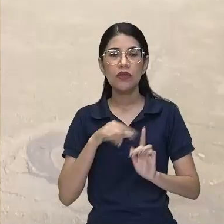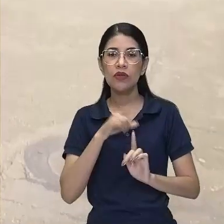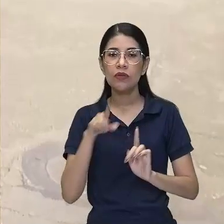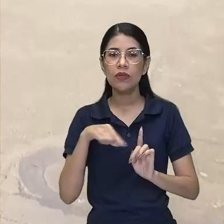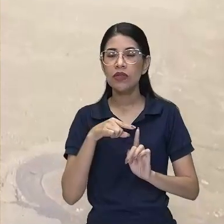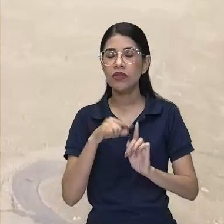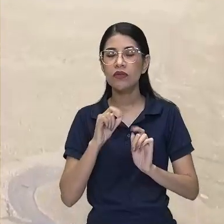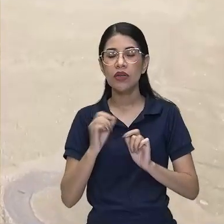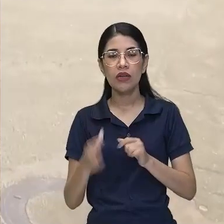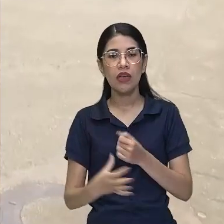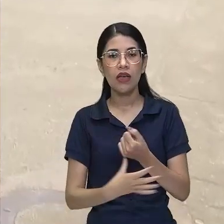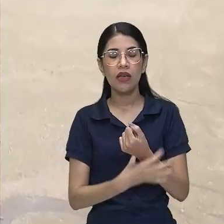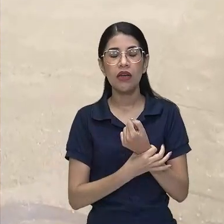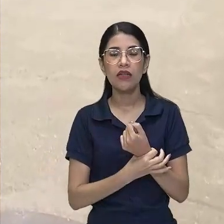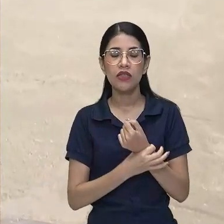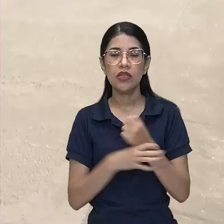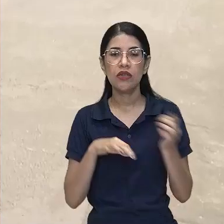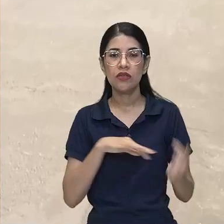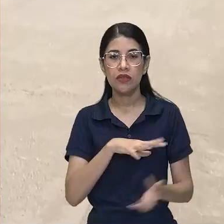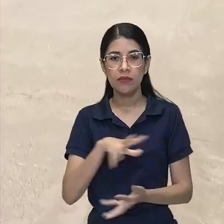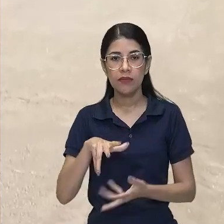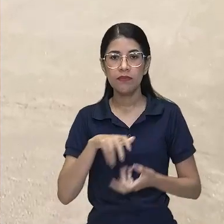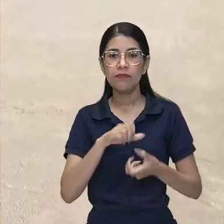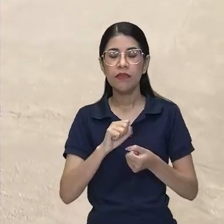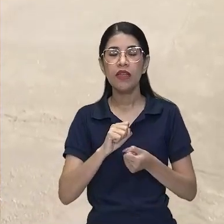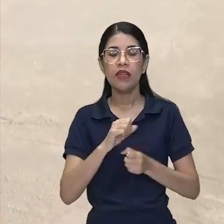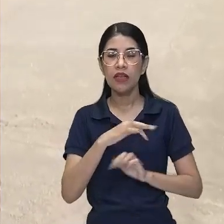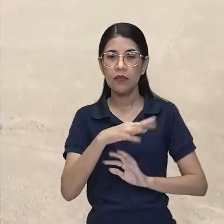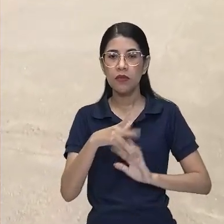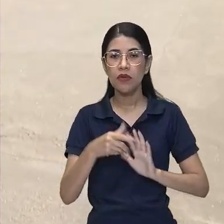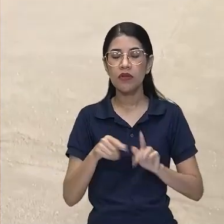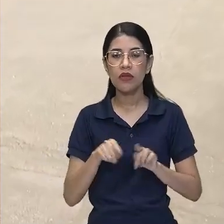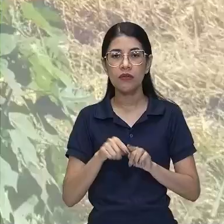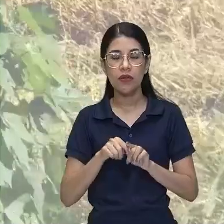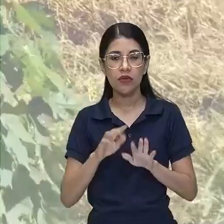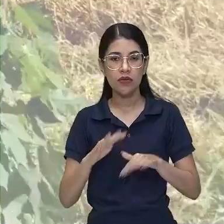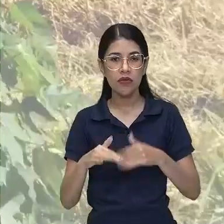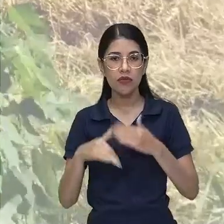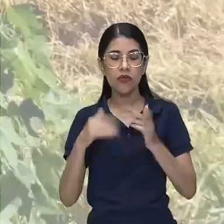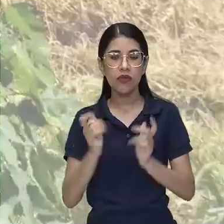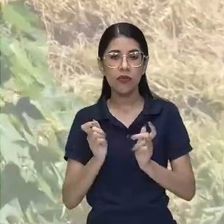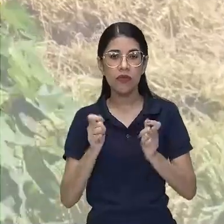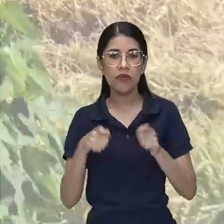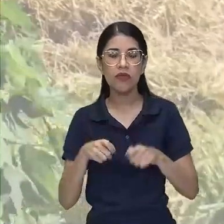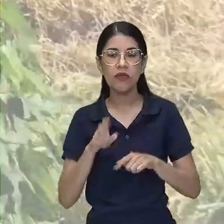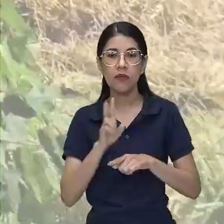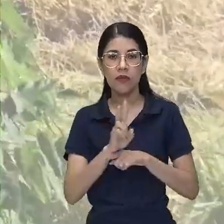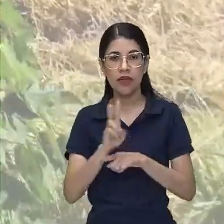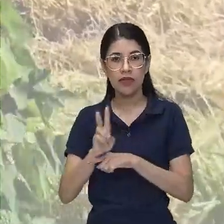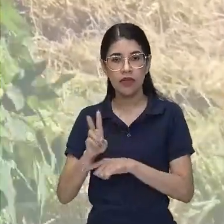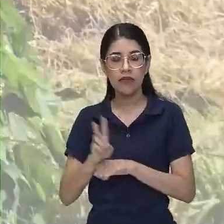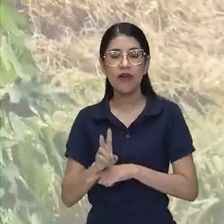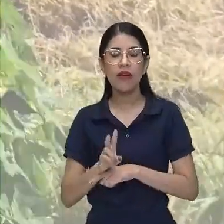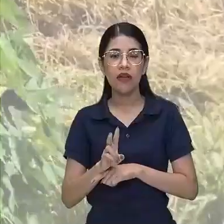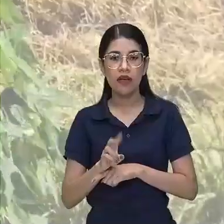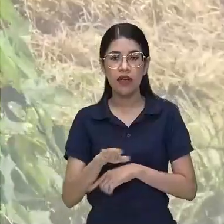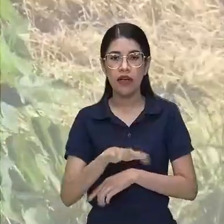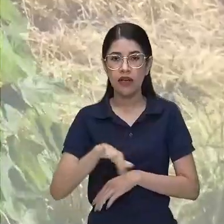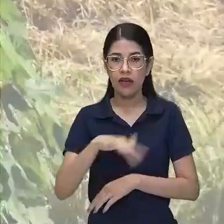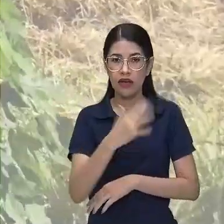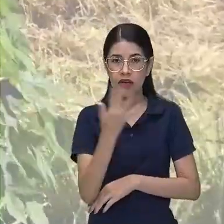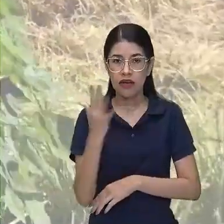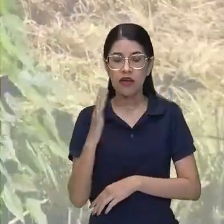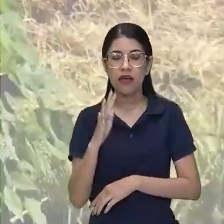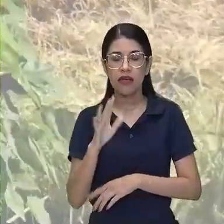garantir o desenvolvimento sustentável na Amazônia, garantir um desenvolvimento que faça a preservação, que faça também a conservação